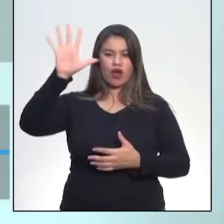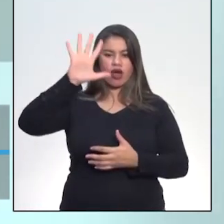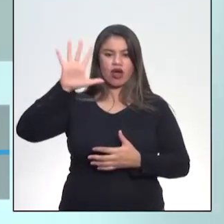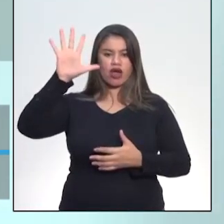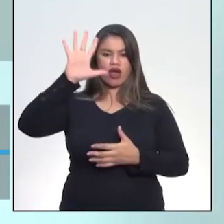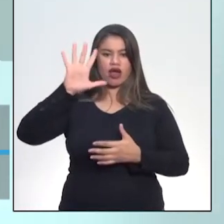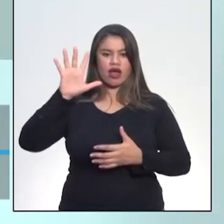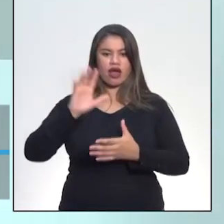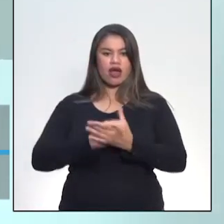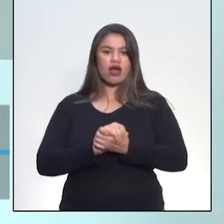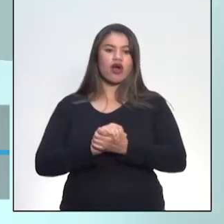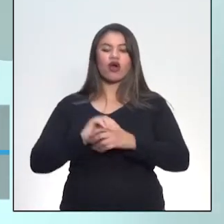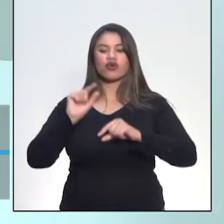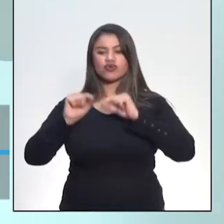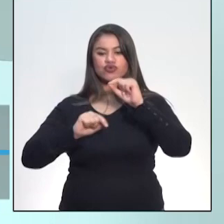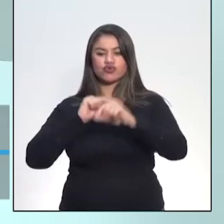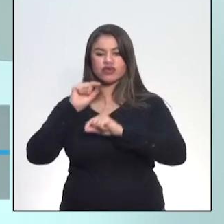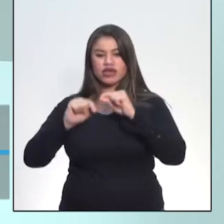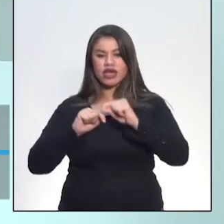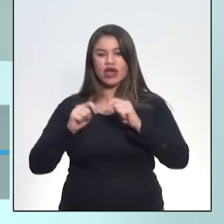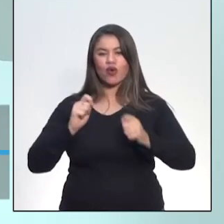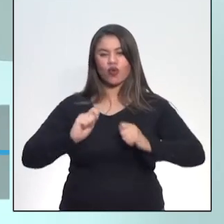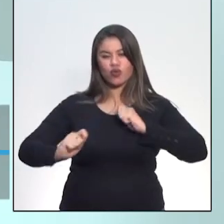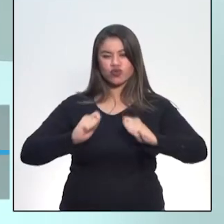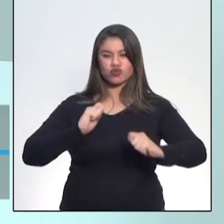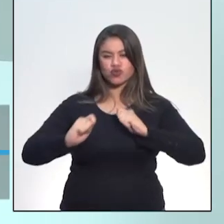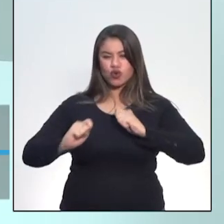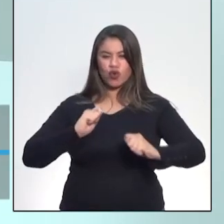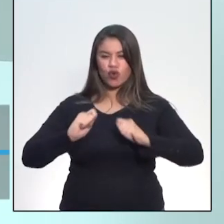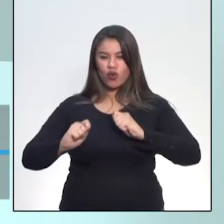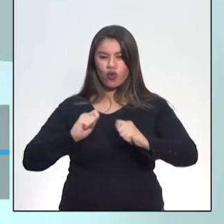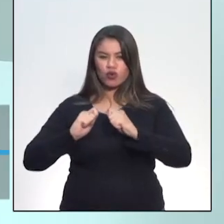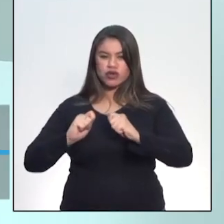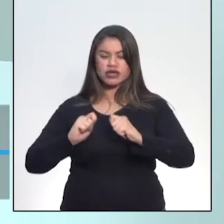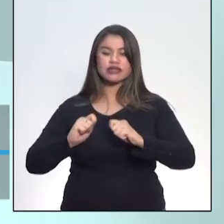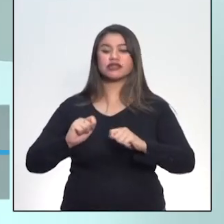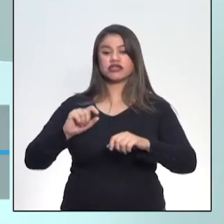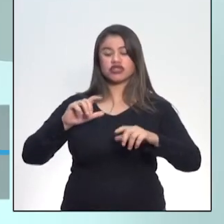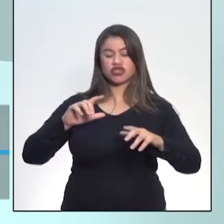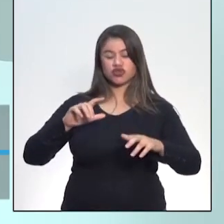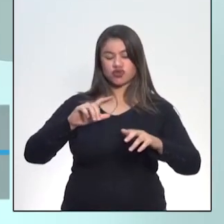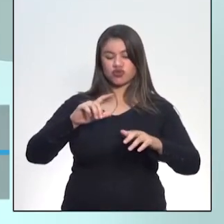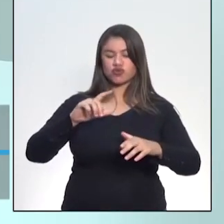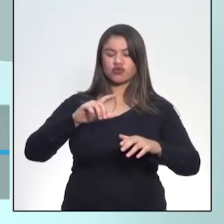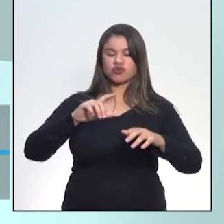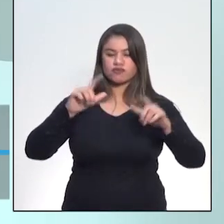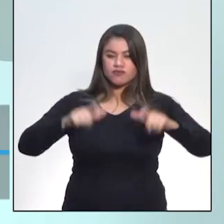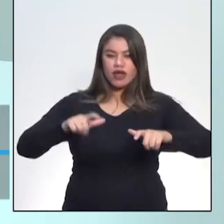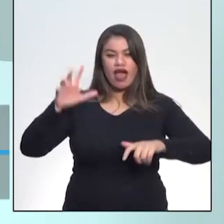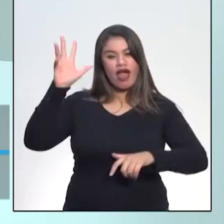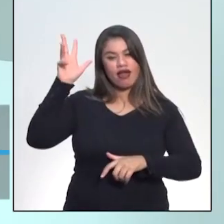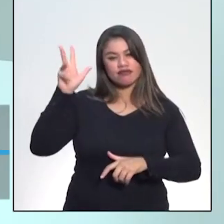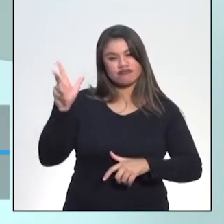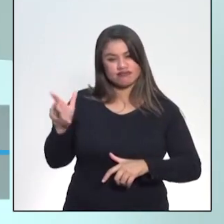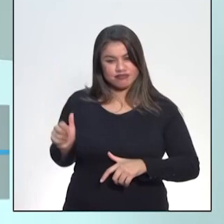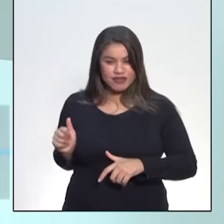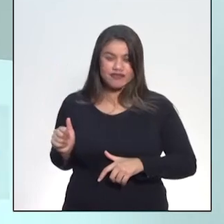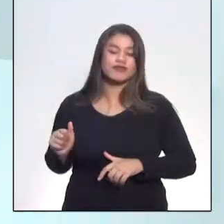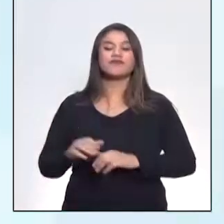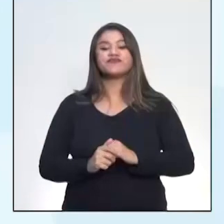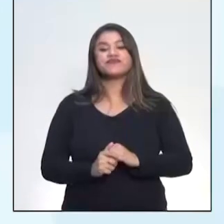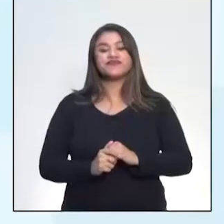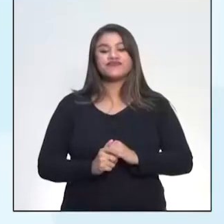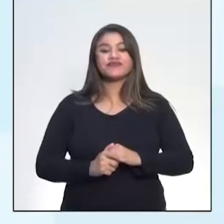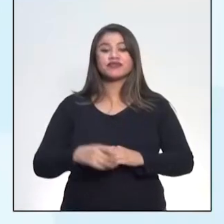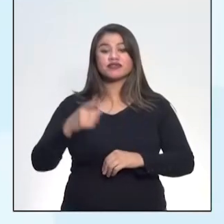ao domínio e ao controle do território da África, ok? No próximo slide,